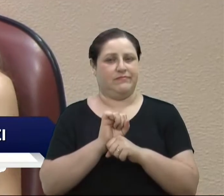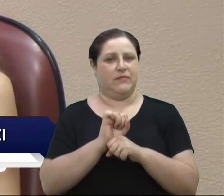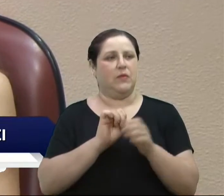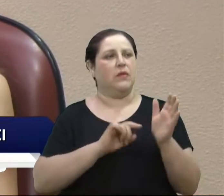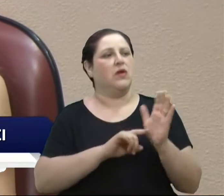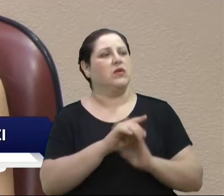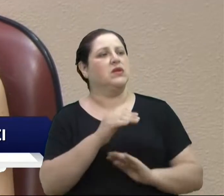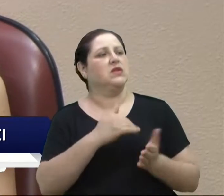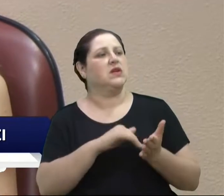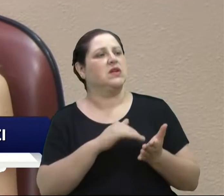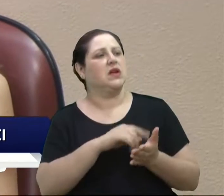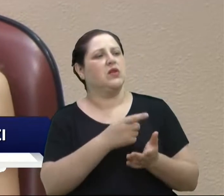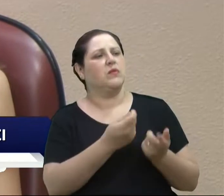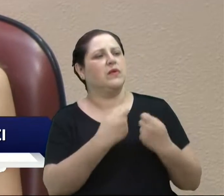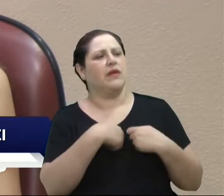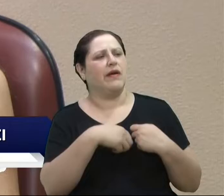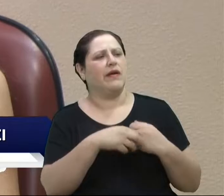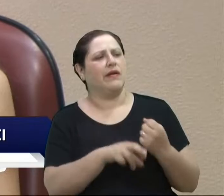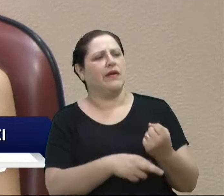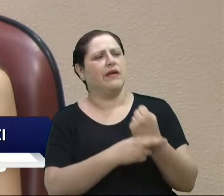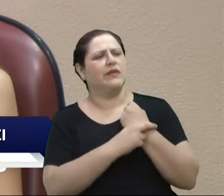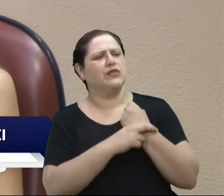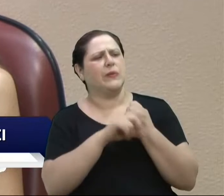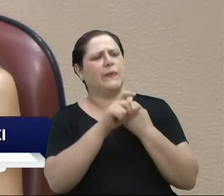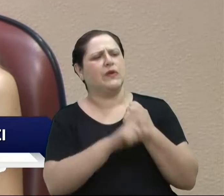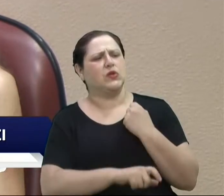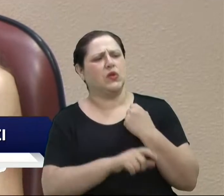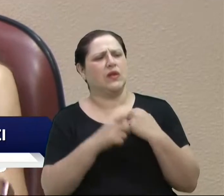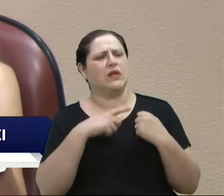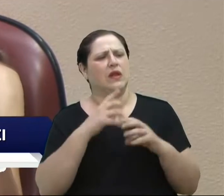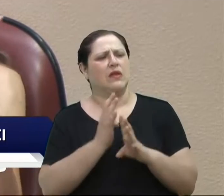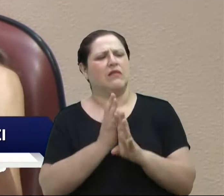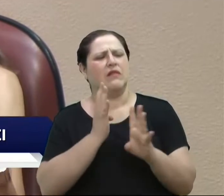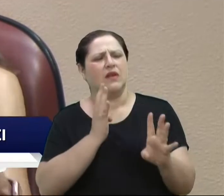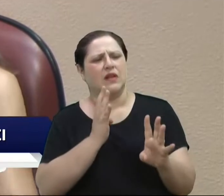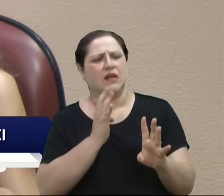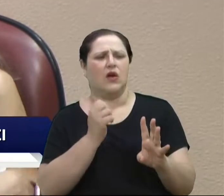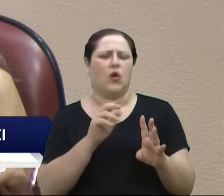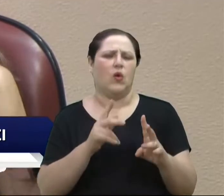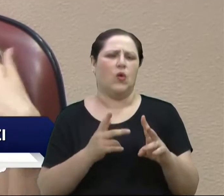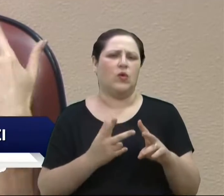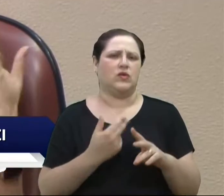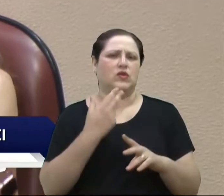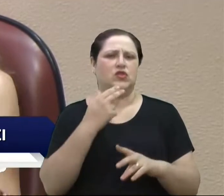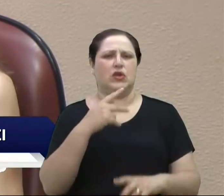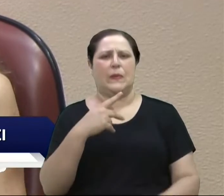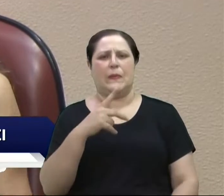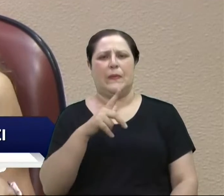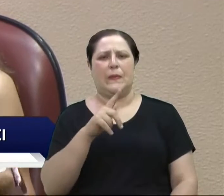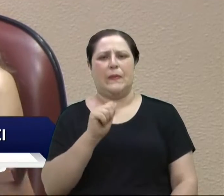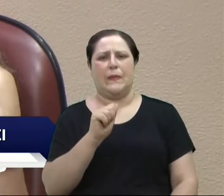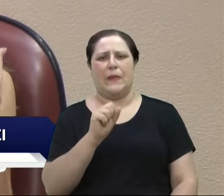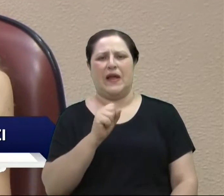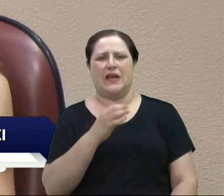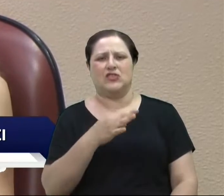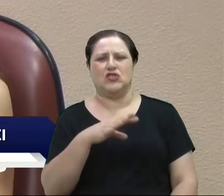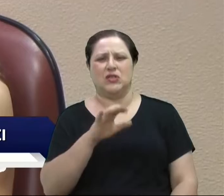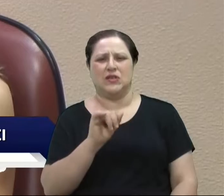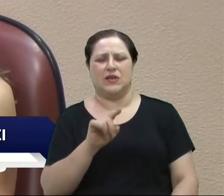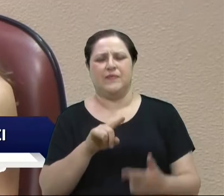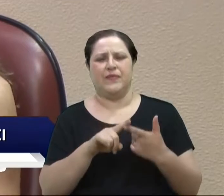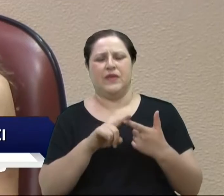que garantia a senhora me dá que esse paciente que está na fila, ou da cirurgia plástica, ou da cirurgia geral, ou